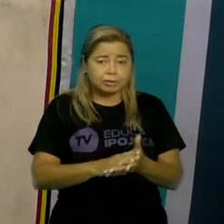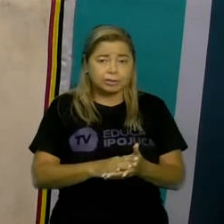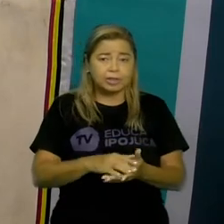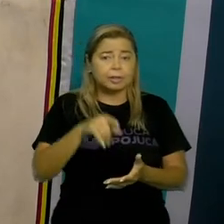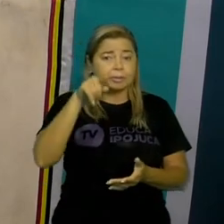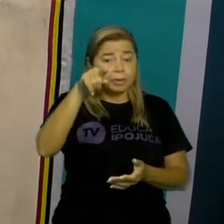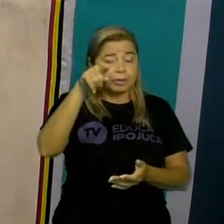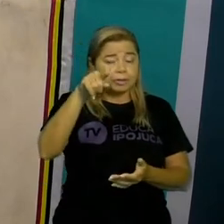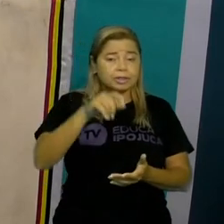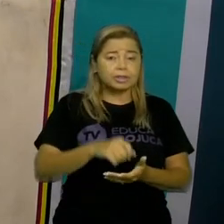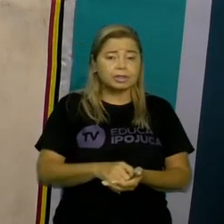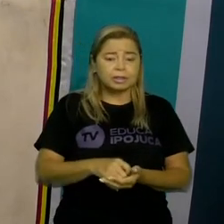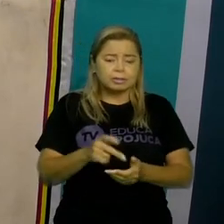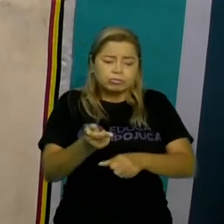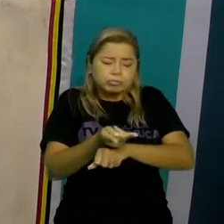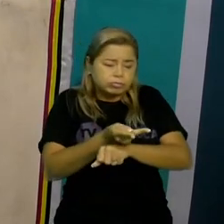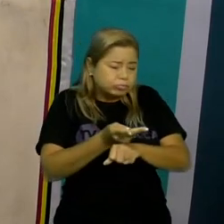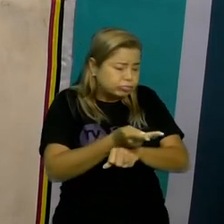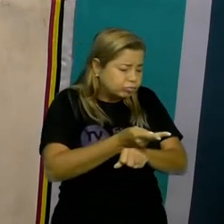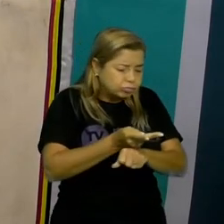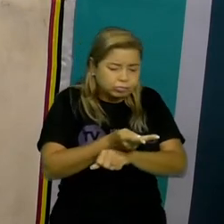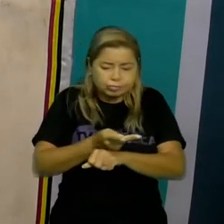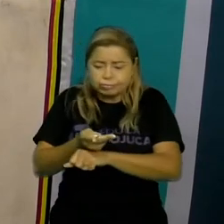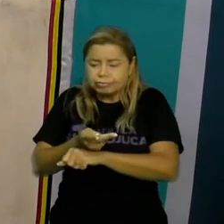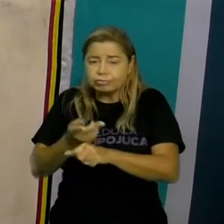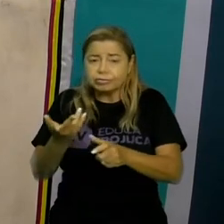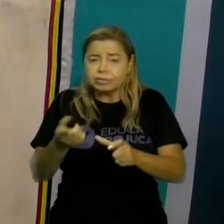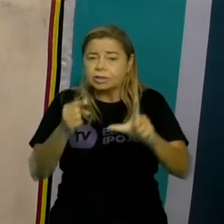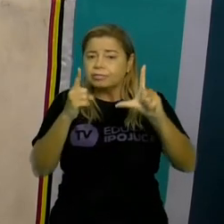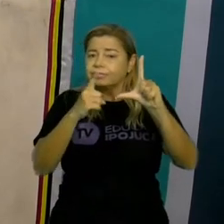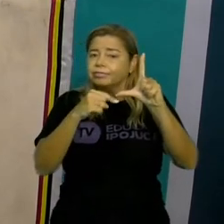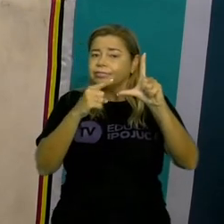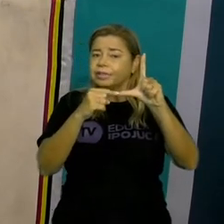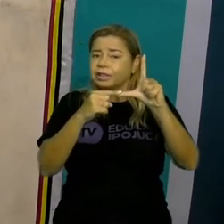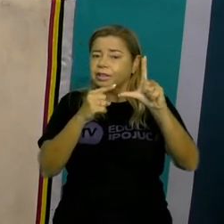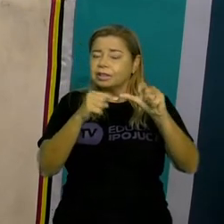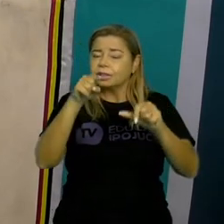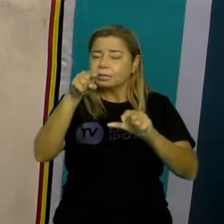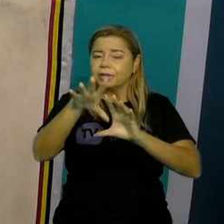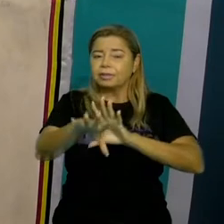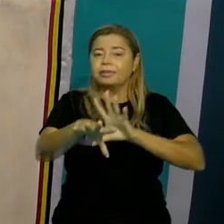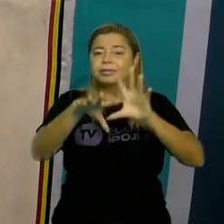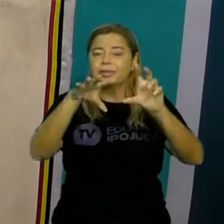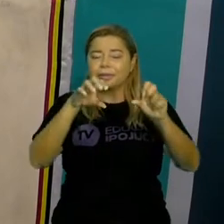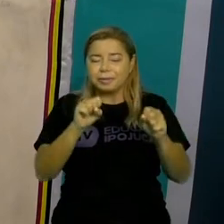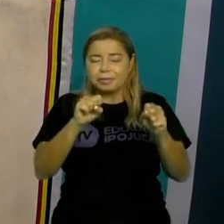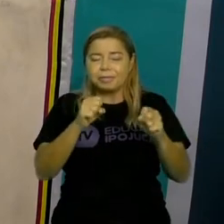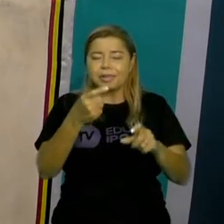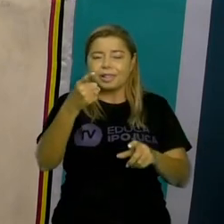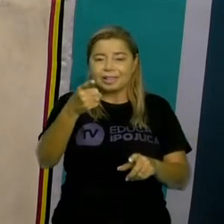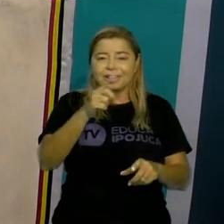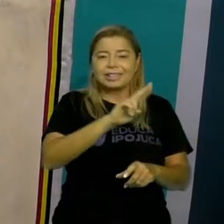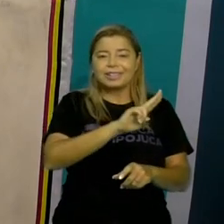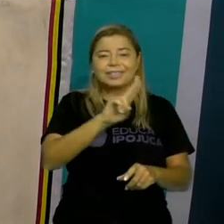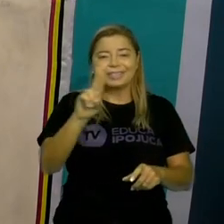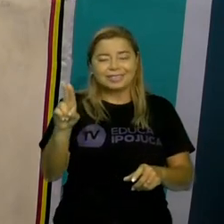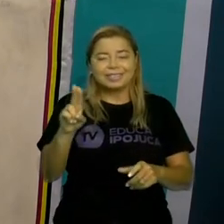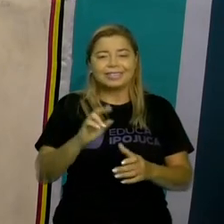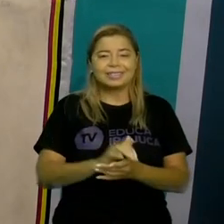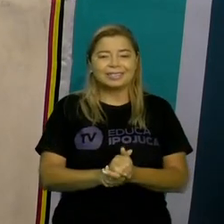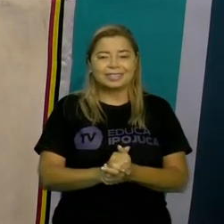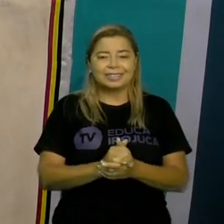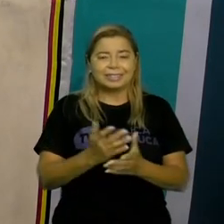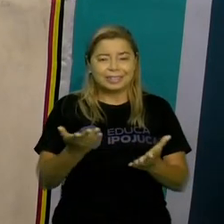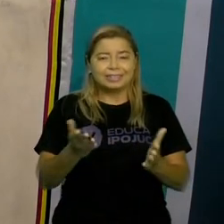Para vocês procurarem, né? Cada letrinha que forma o nome de vocês. Está aí, ó,